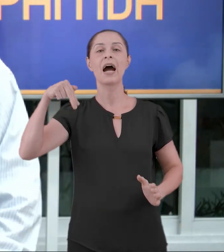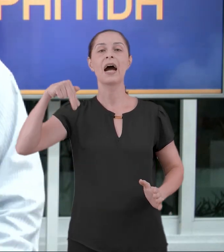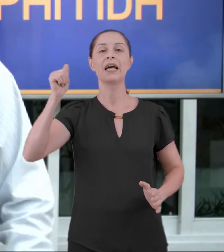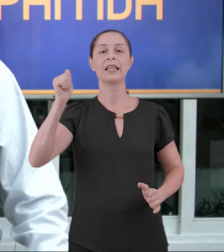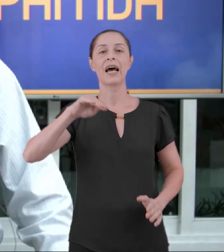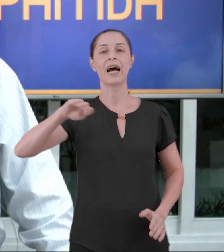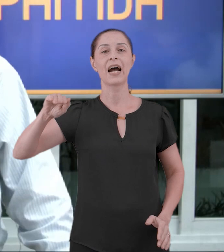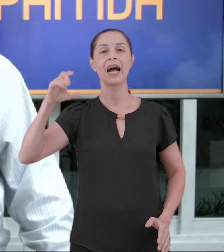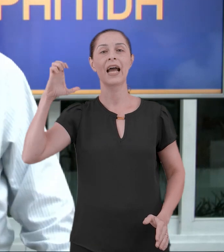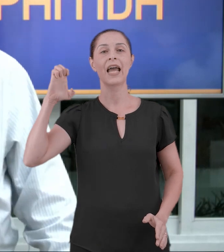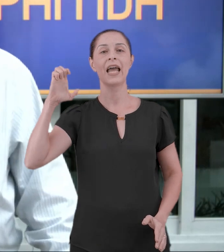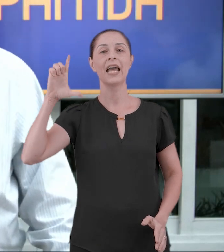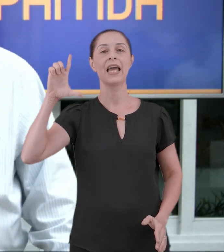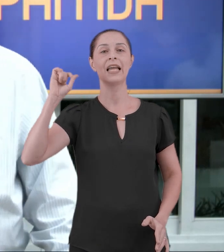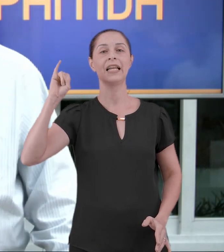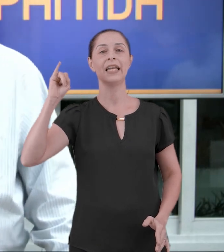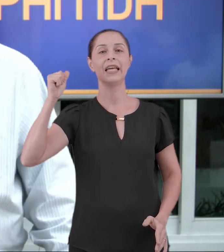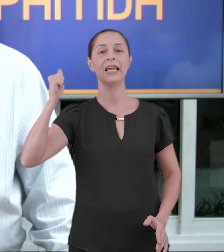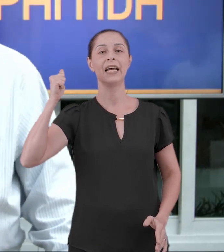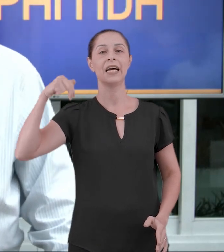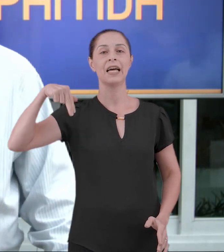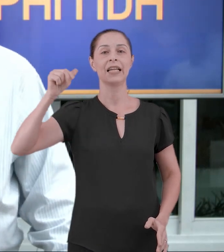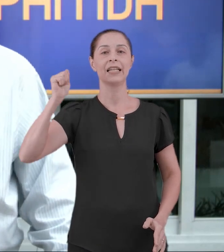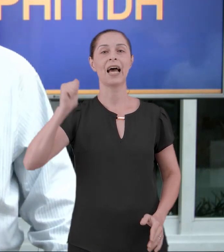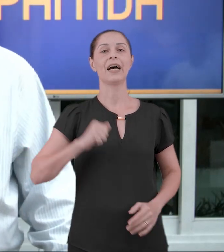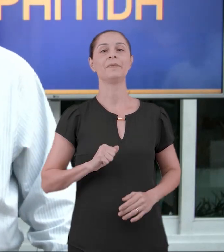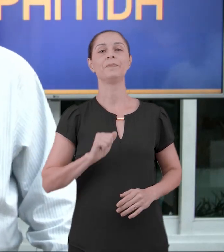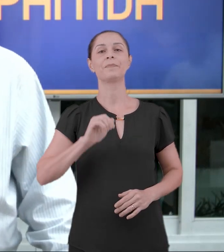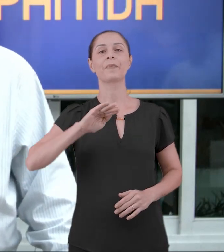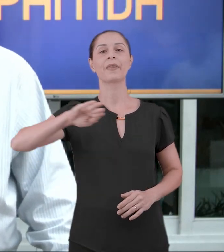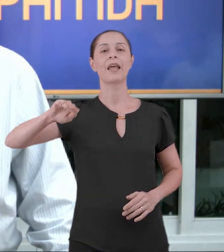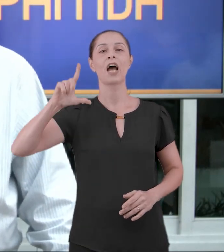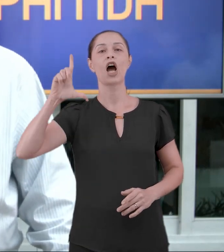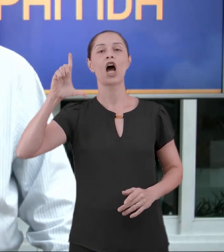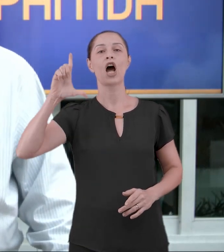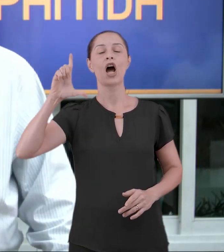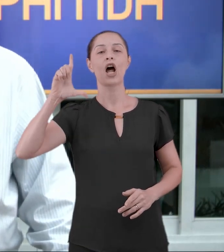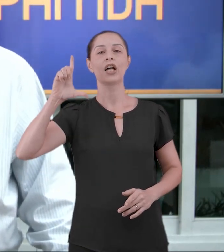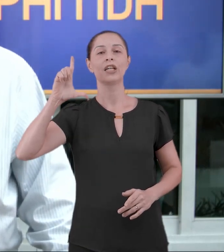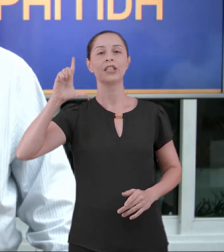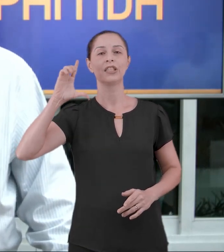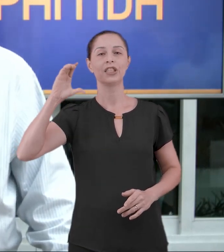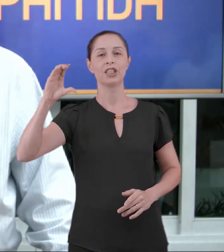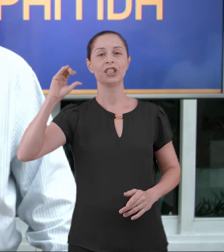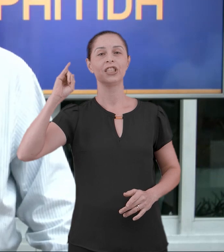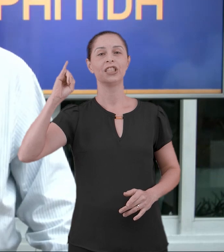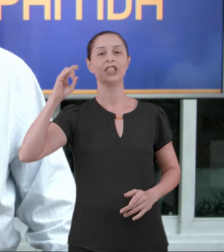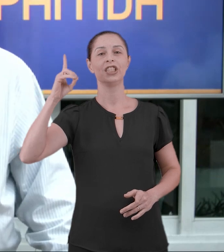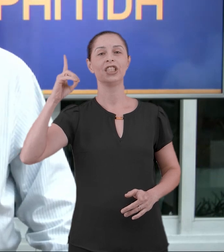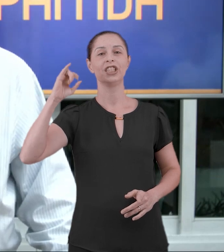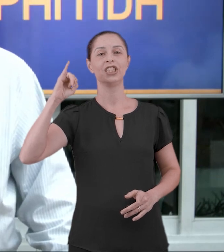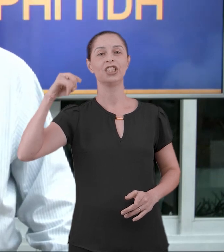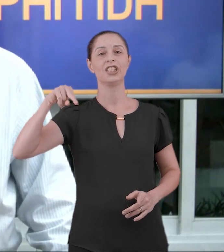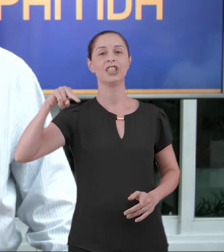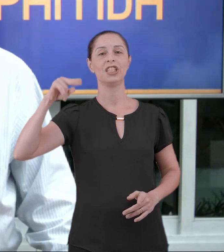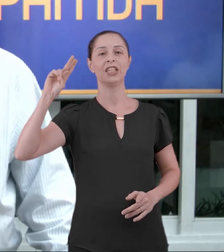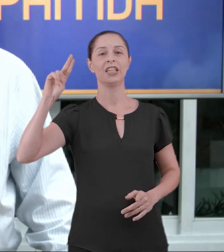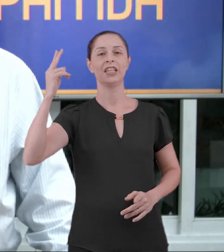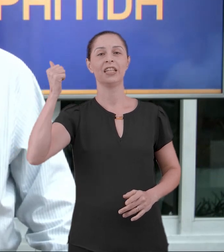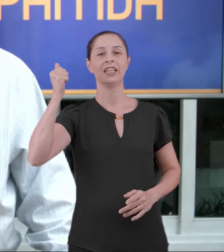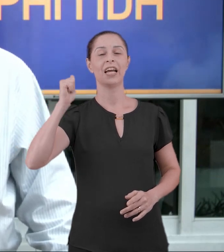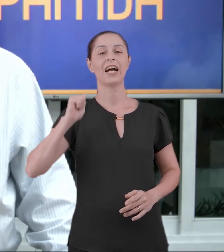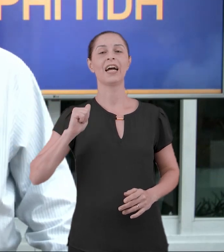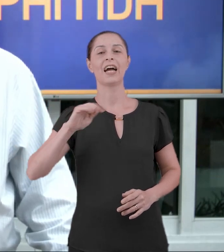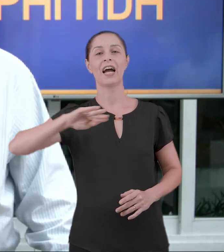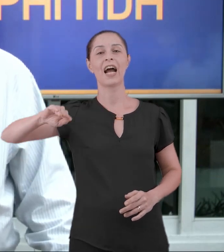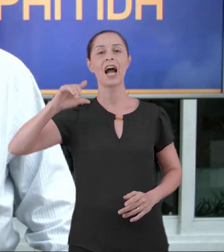a Eliana, a Lloyd e a Cidinha, porque essas 4 mulheres, elas que tocam esse ministério aqui,